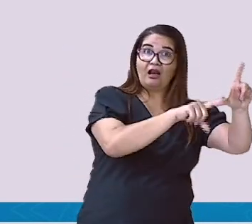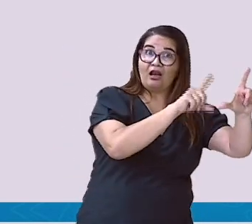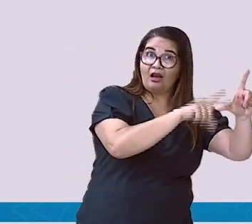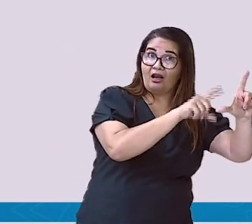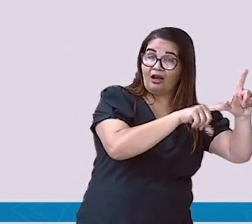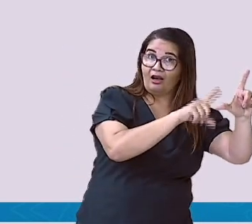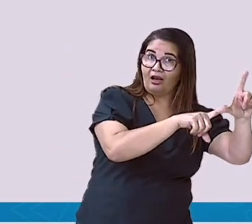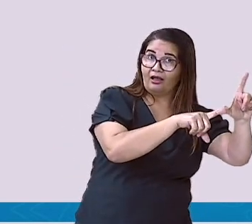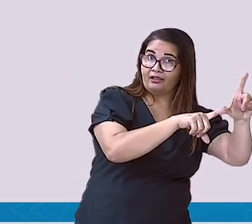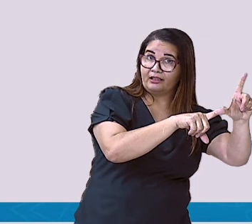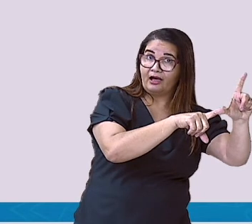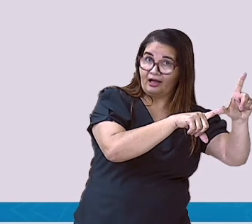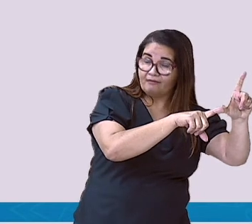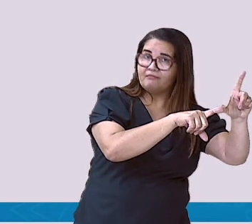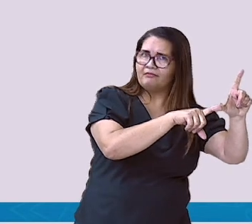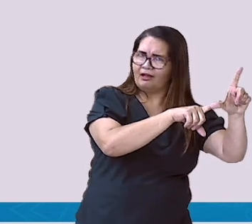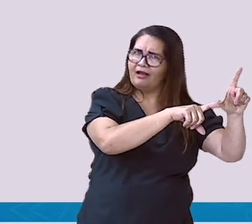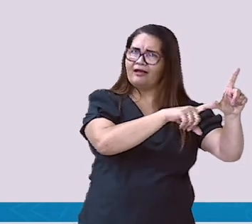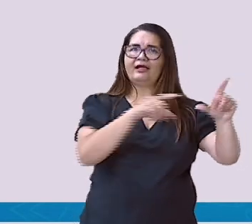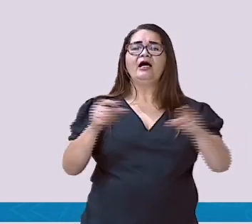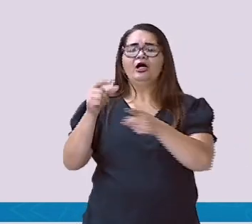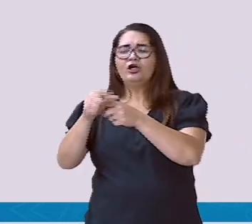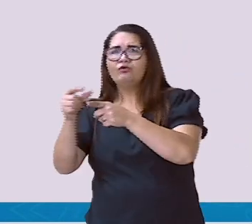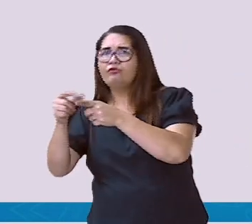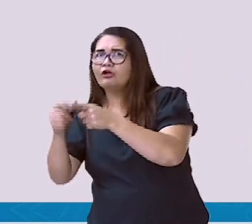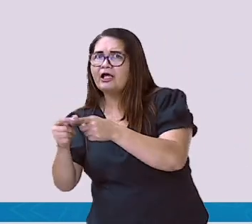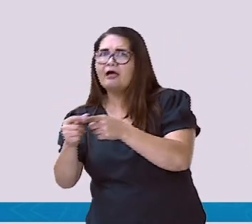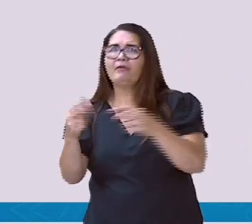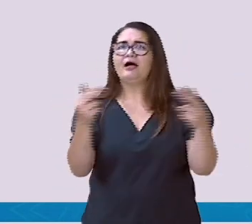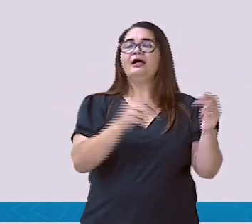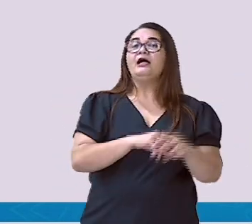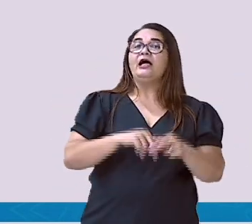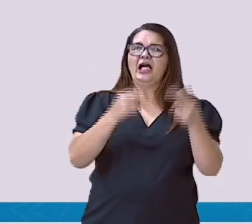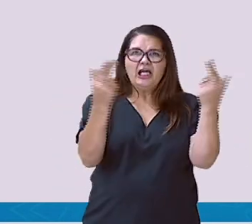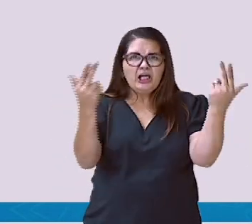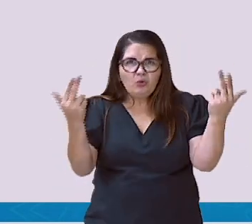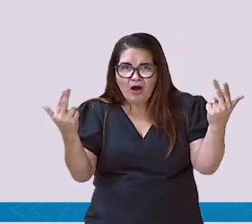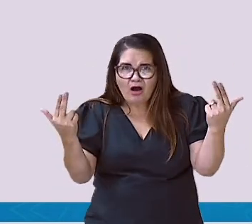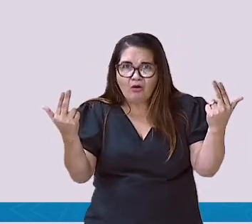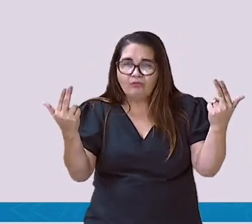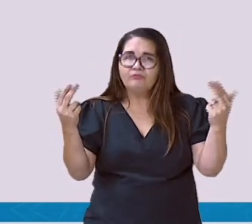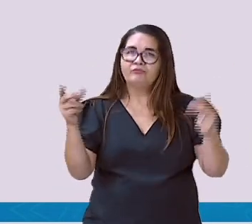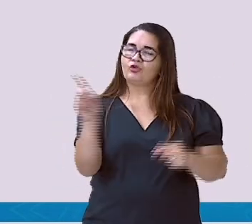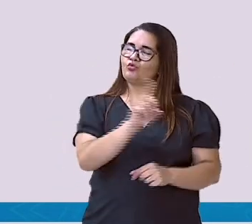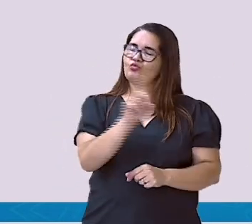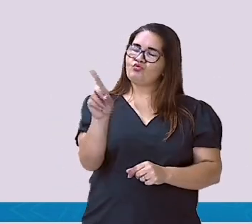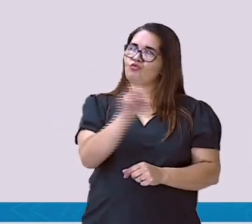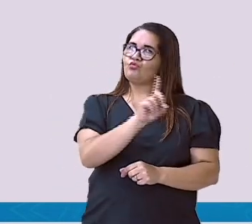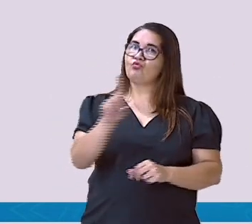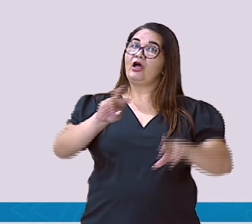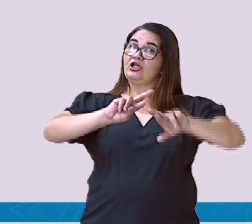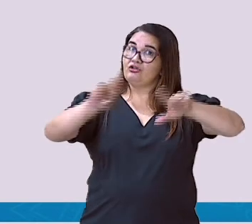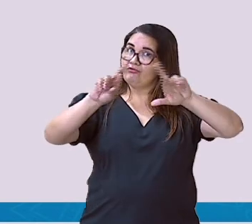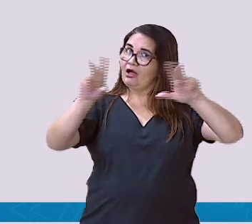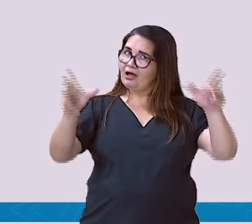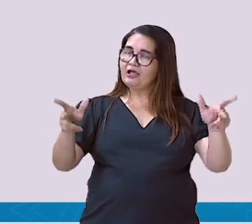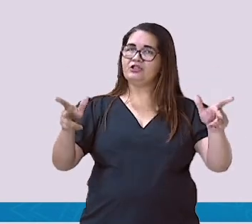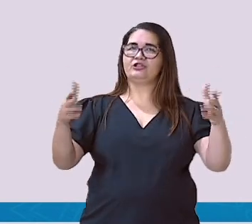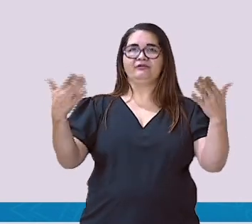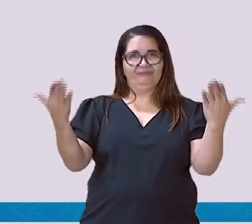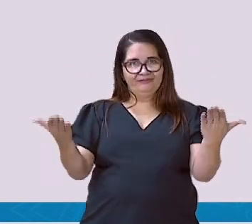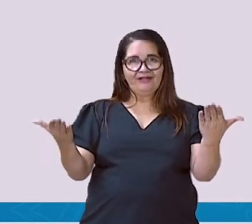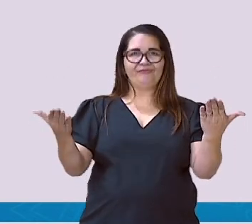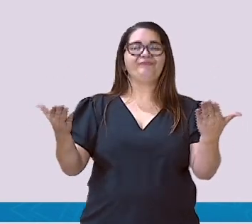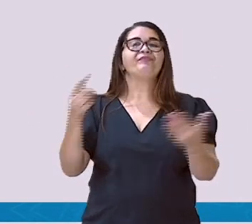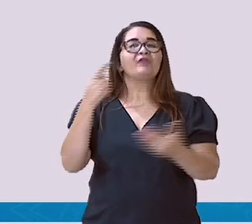e o mesmo número de fonemas, porque toda vez que eu tenho o L e o H, eu tenho apenas um fonema,